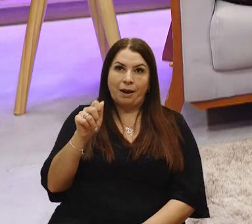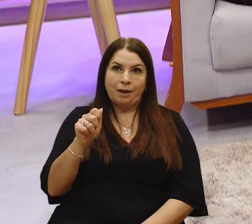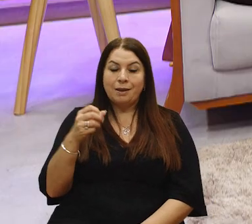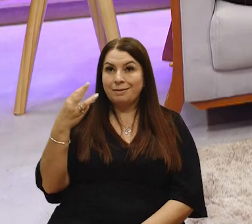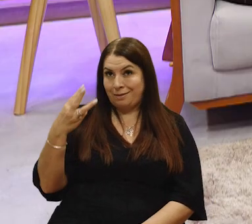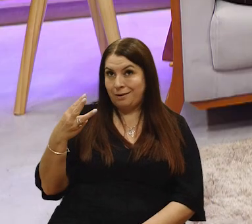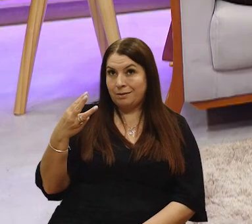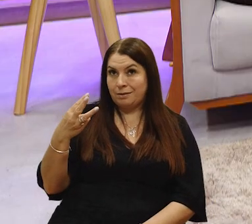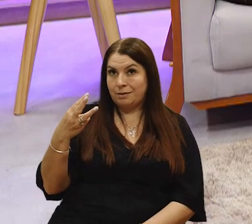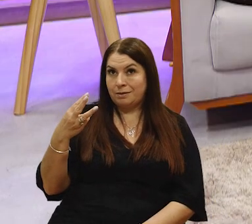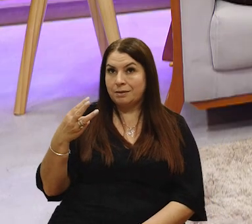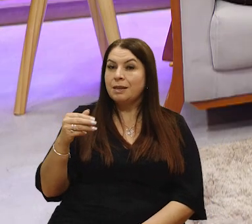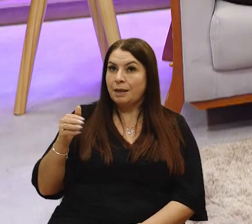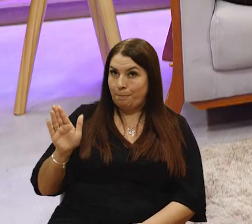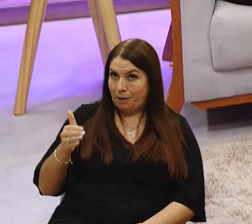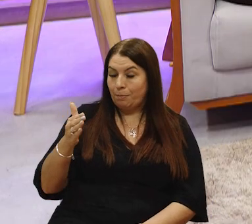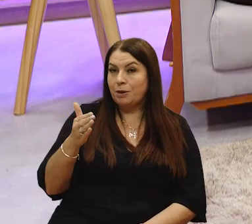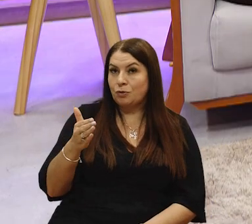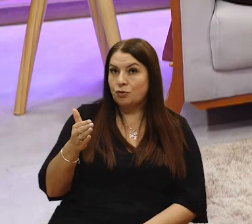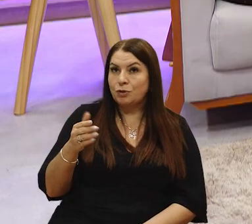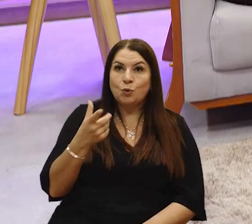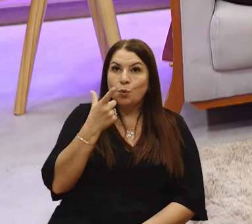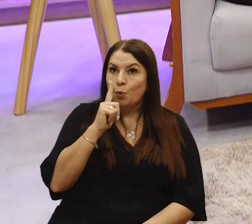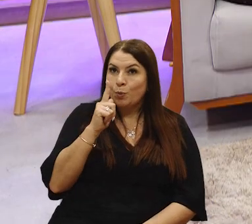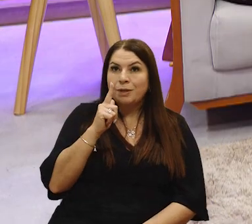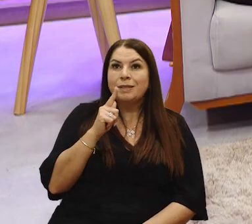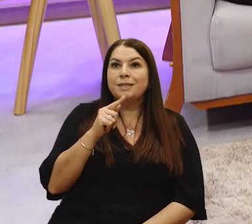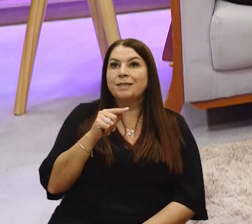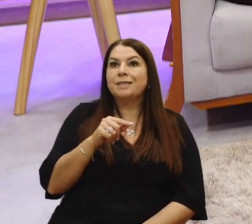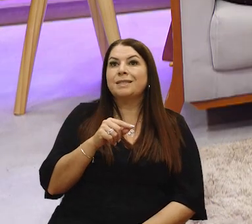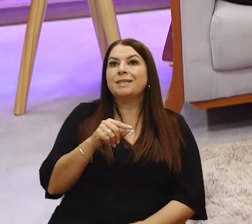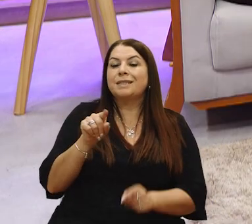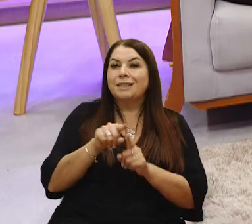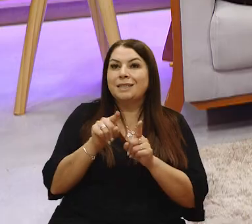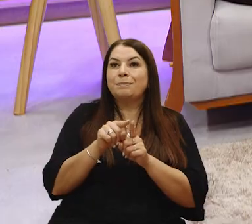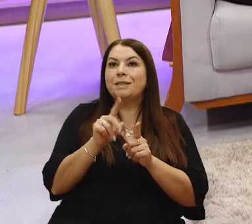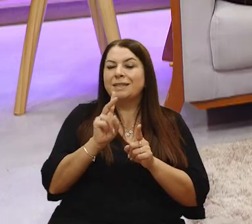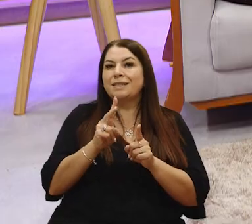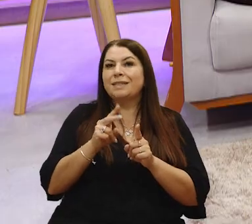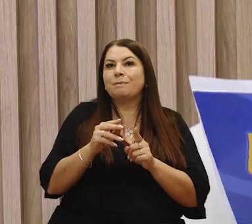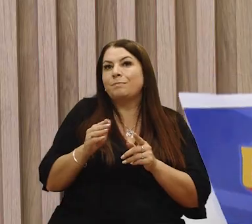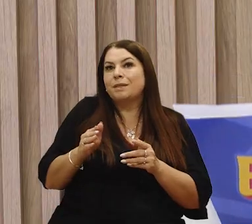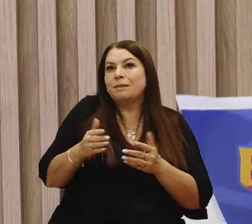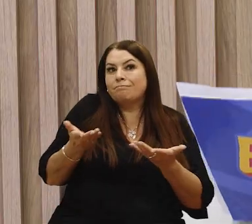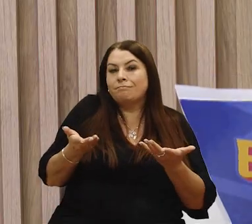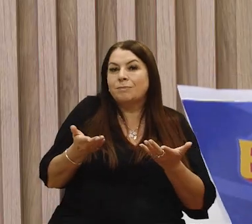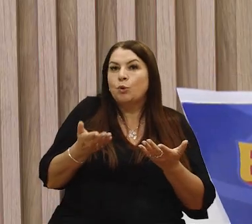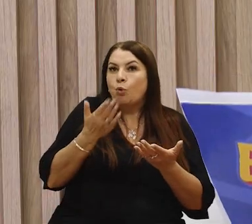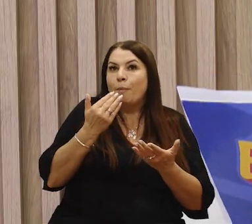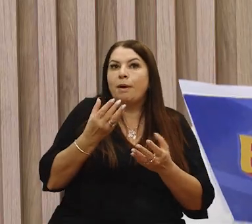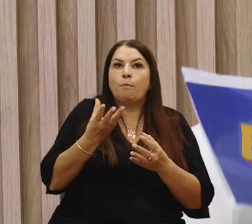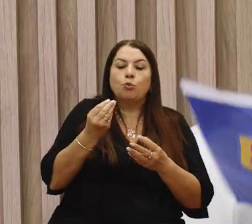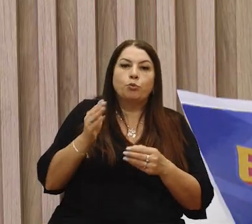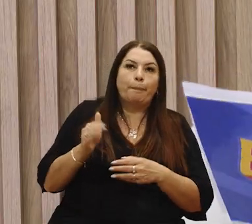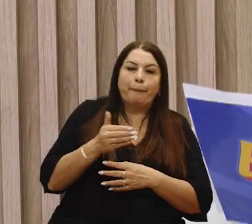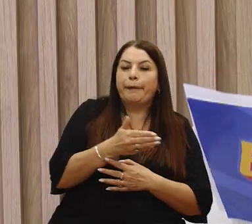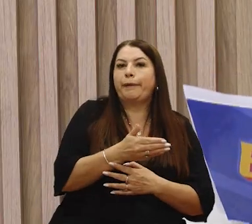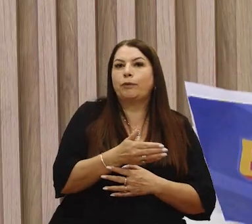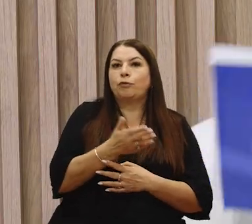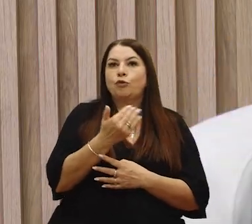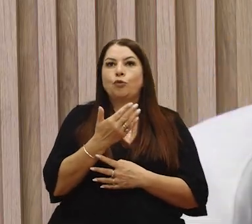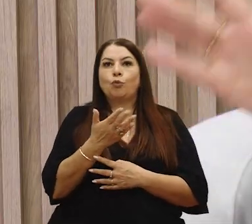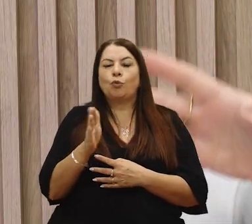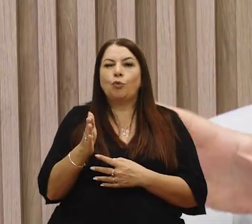lipedema, qual a importância do exercício físico? E quais exercícios que devem ser feitos? Aeróbico, musculação,